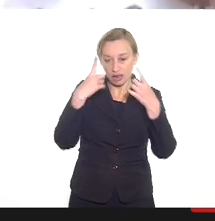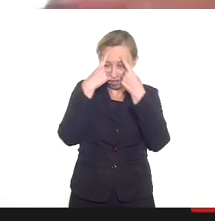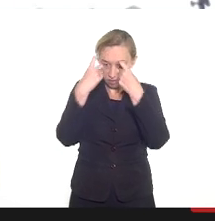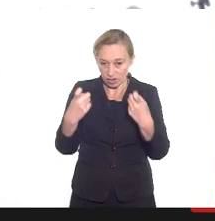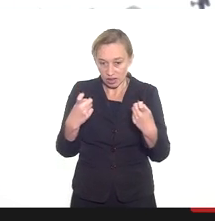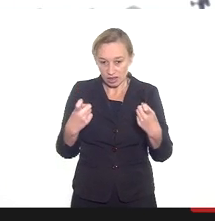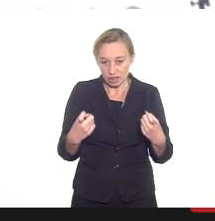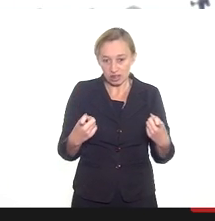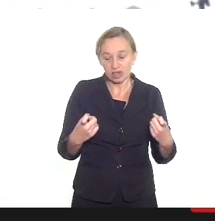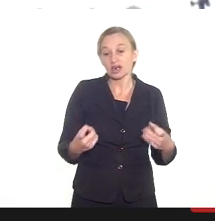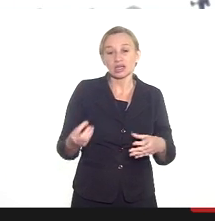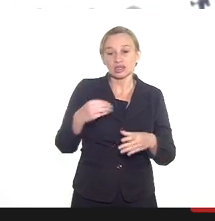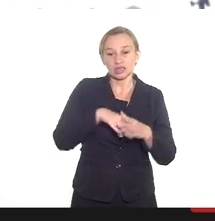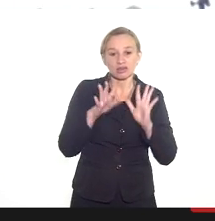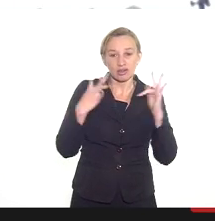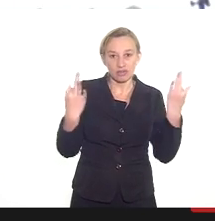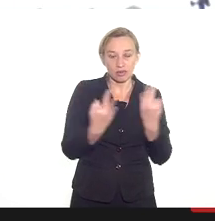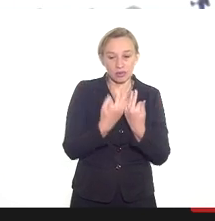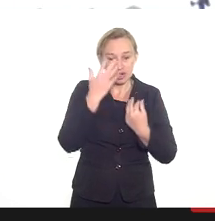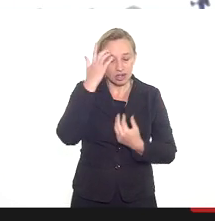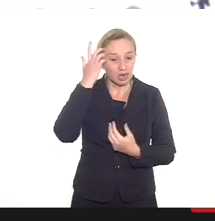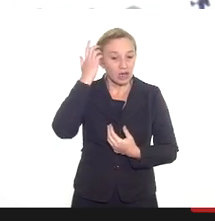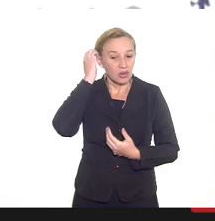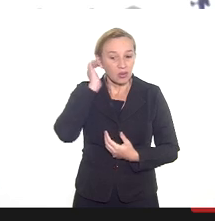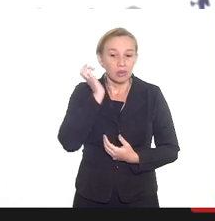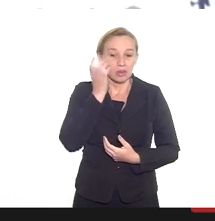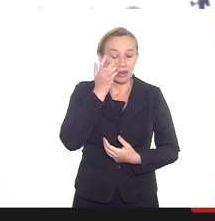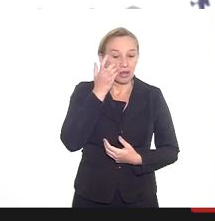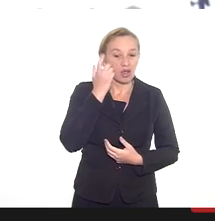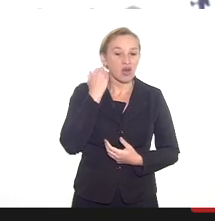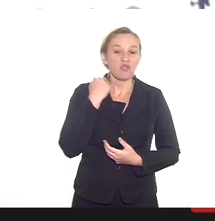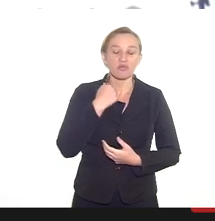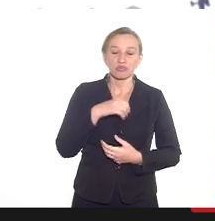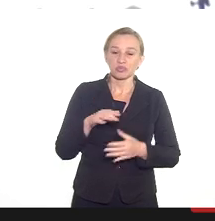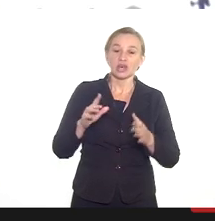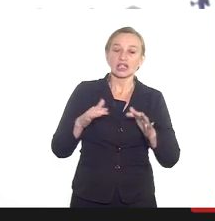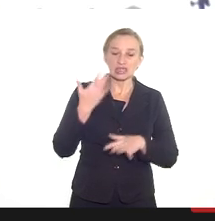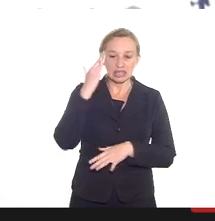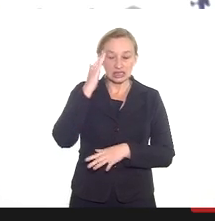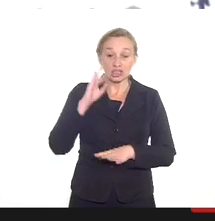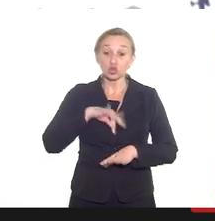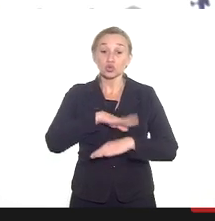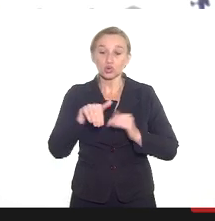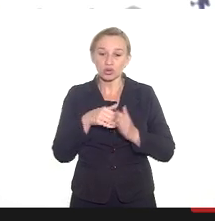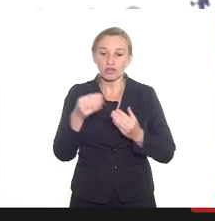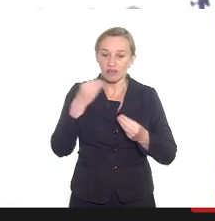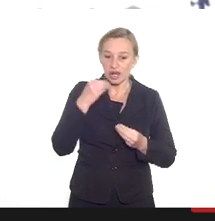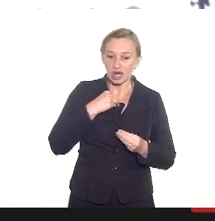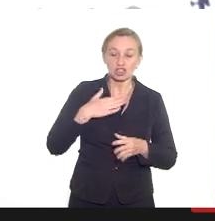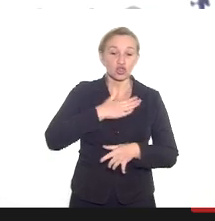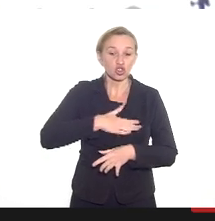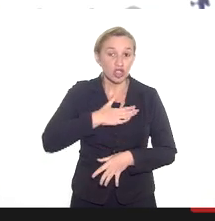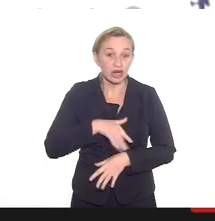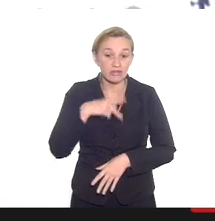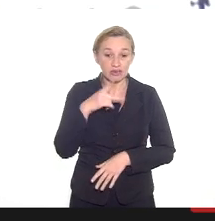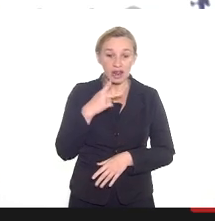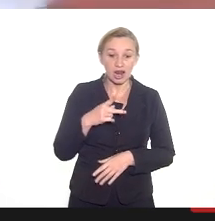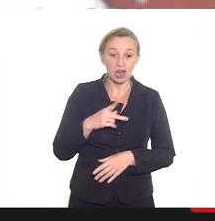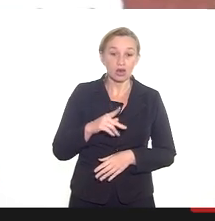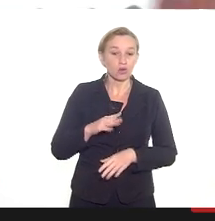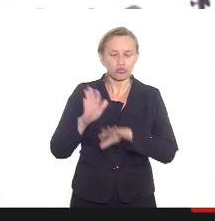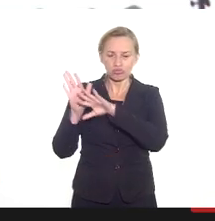violência intrafamiliar. Entendo todas essas fragilidades, mas eu gostaria de ressaltar que o que